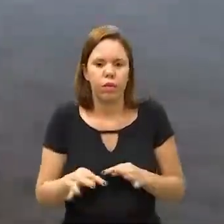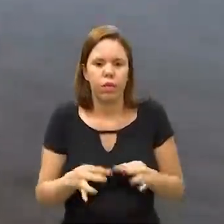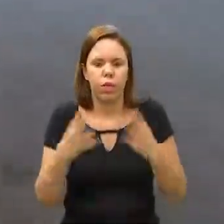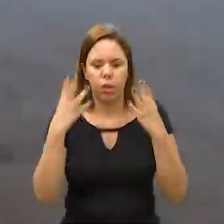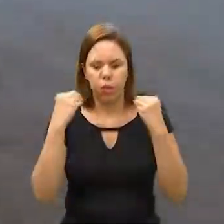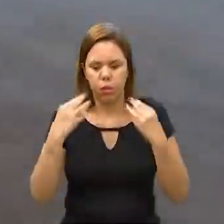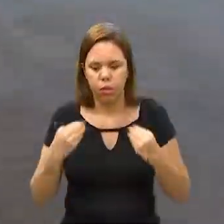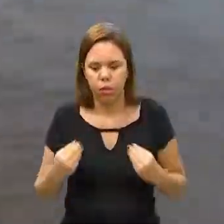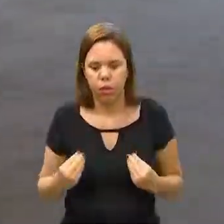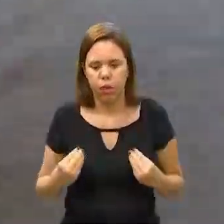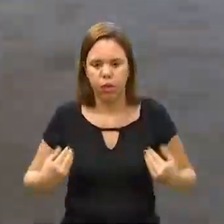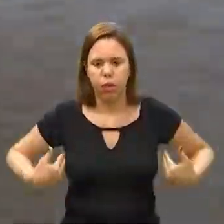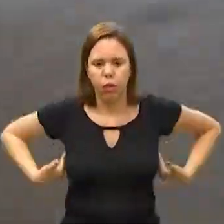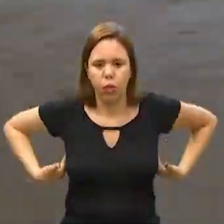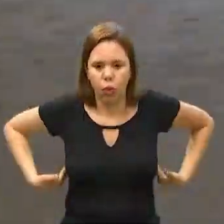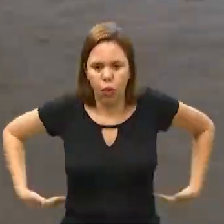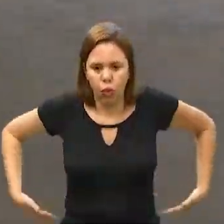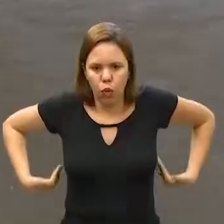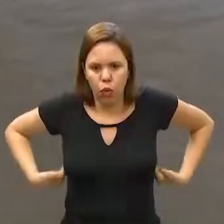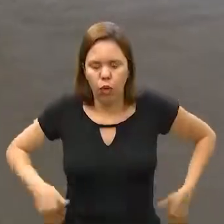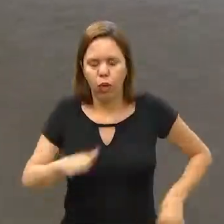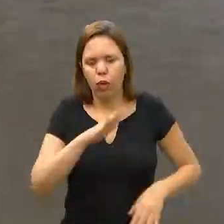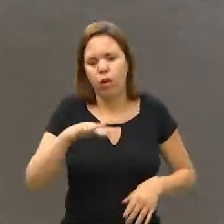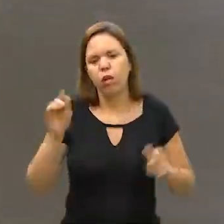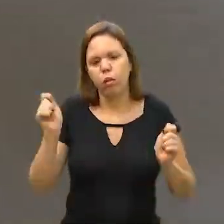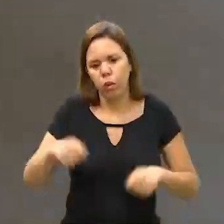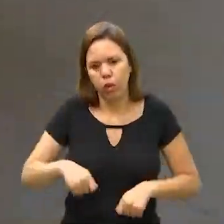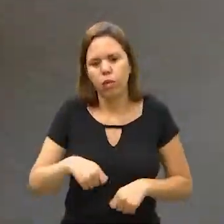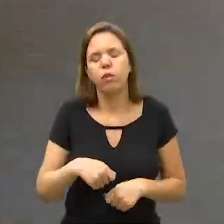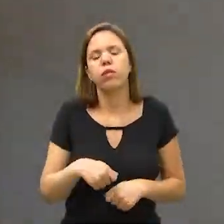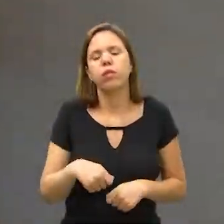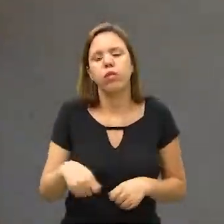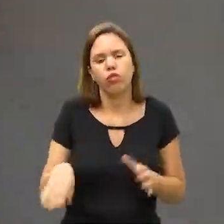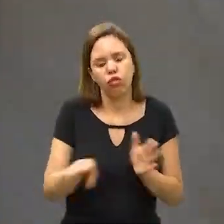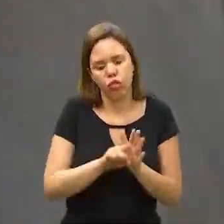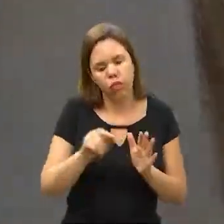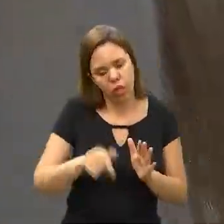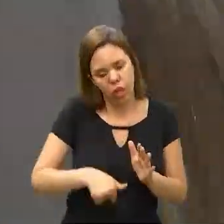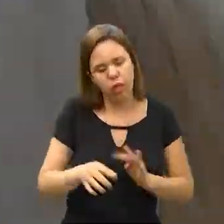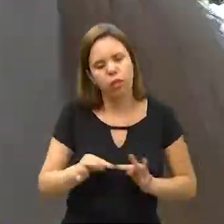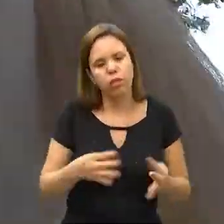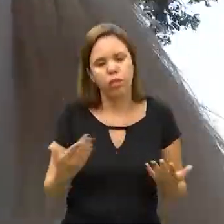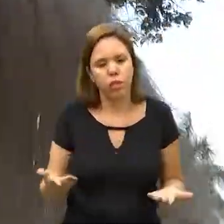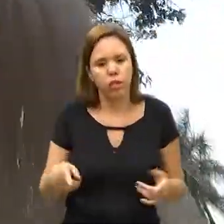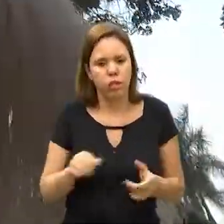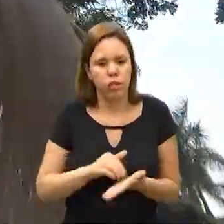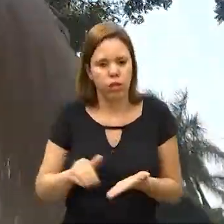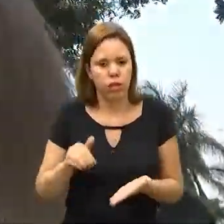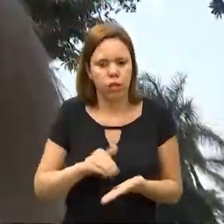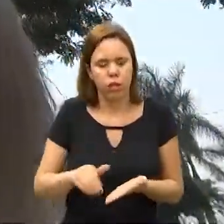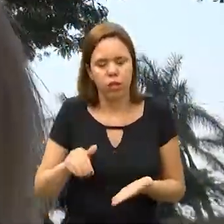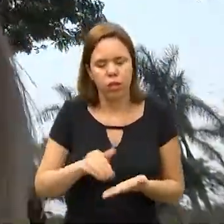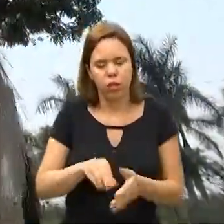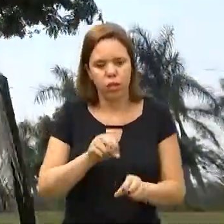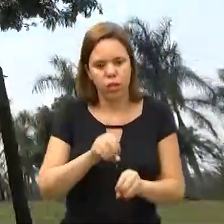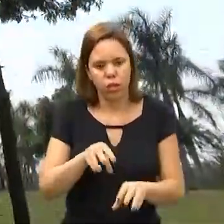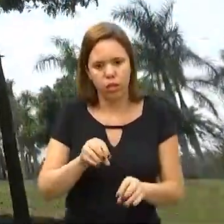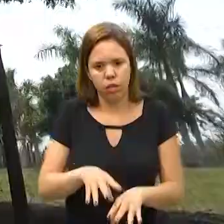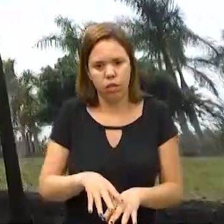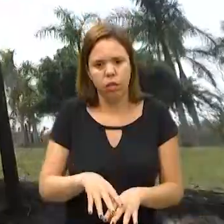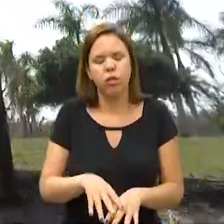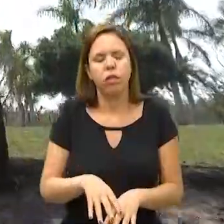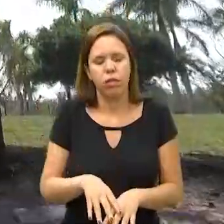radiografias de coluna e quadril para que a criança possa ser encaminhada. Já pela Secretaria da Educação,